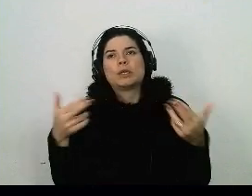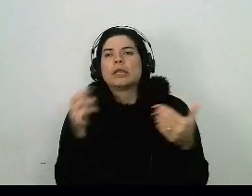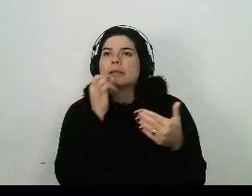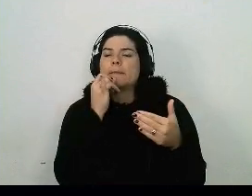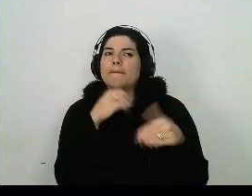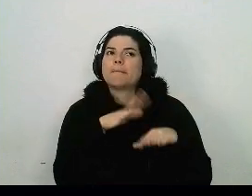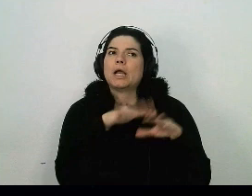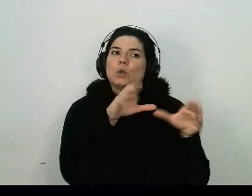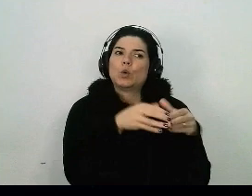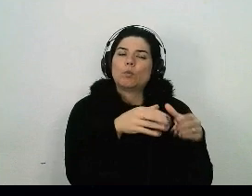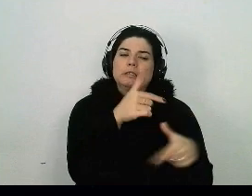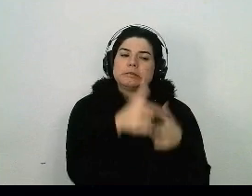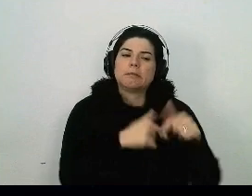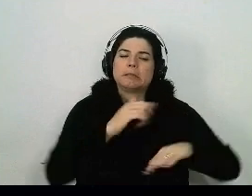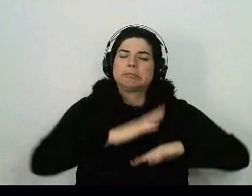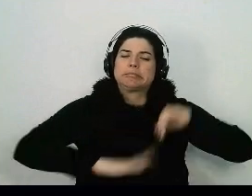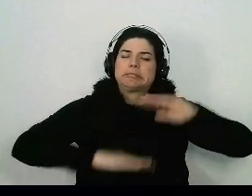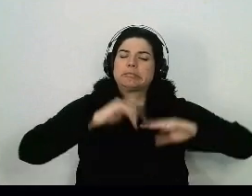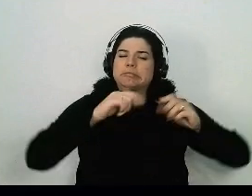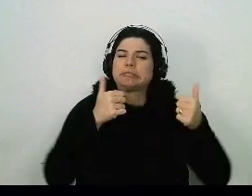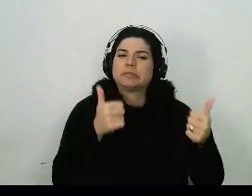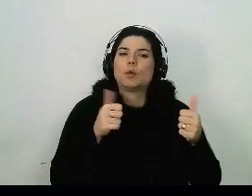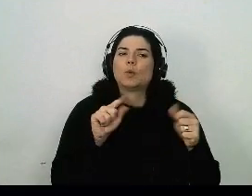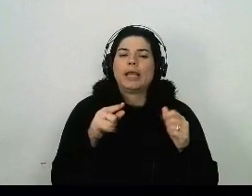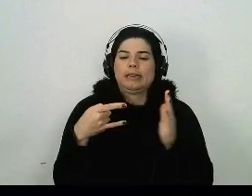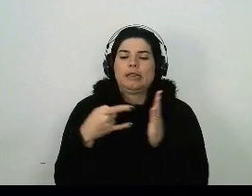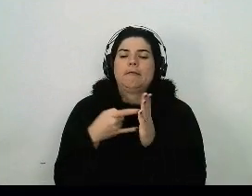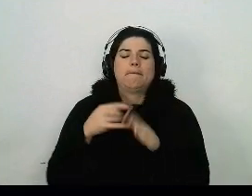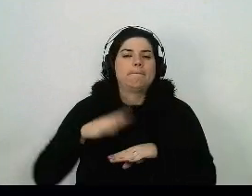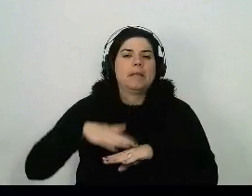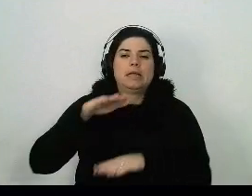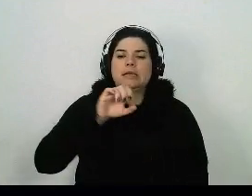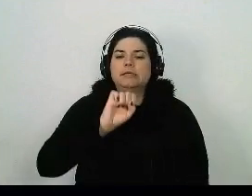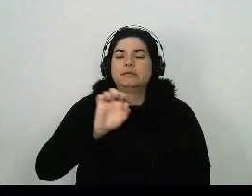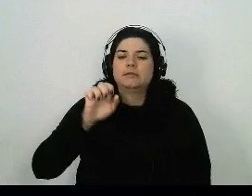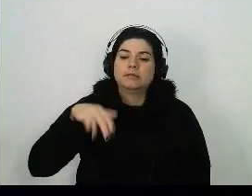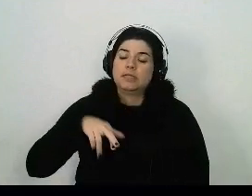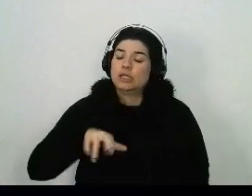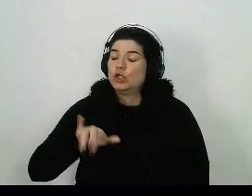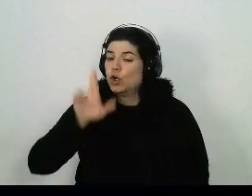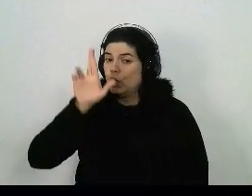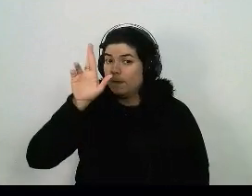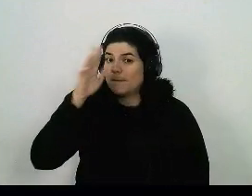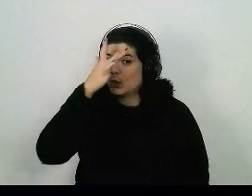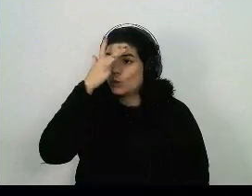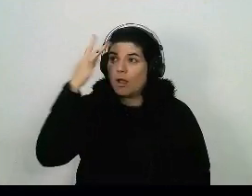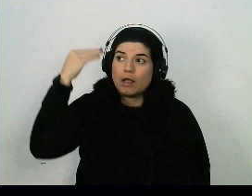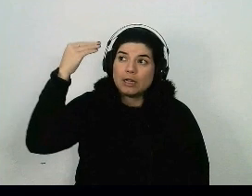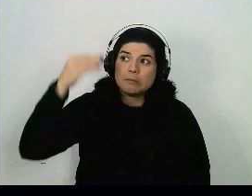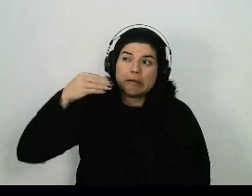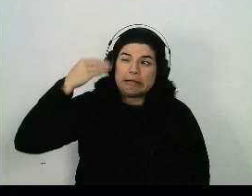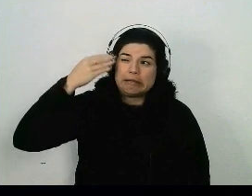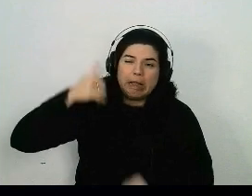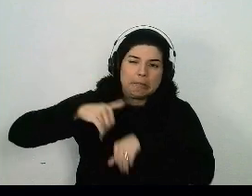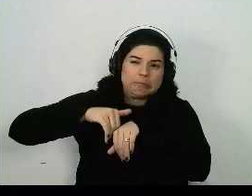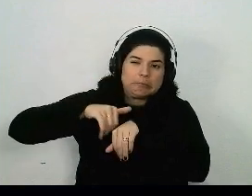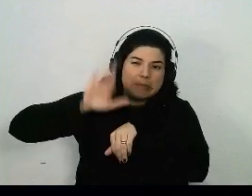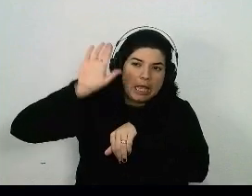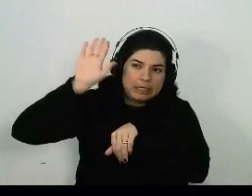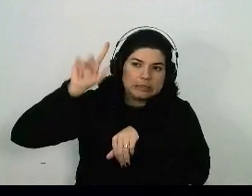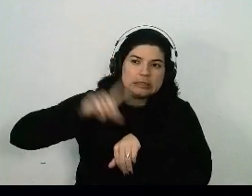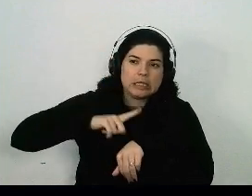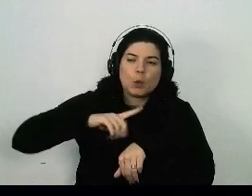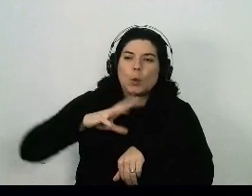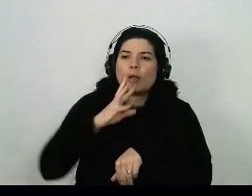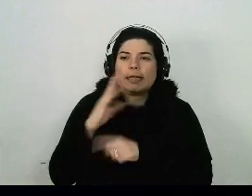produtivas e mais eficientes são aquelas que tem os deveres mais seniores que tem as pessoas mais experientes que conhecem mais a tecnologia em que elas trabalham